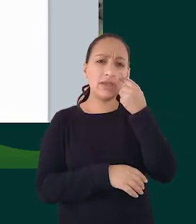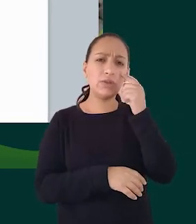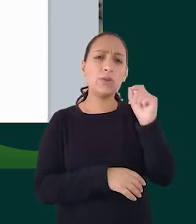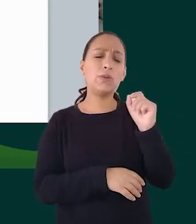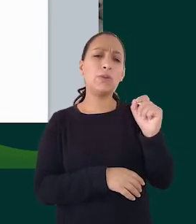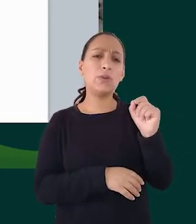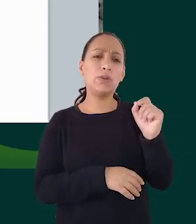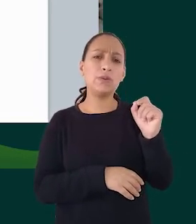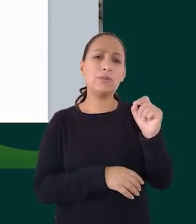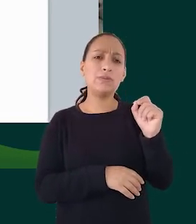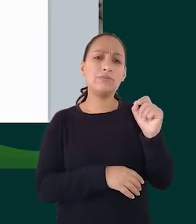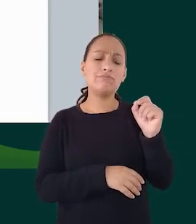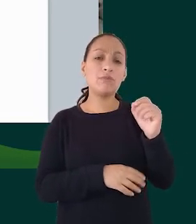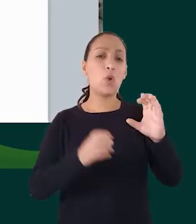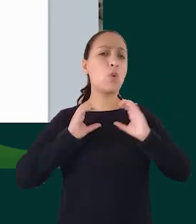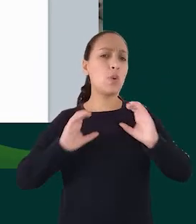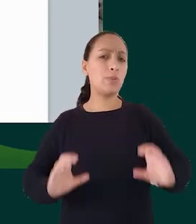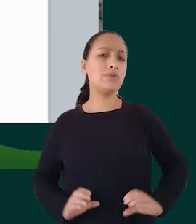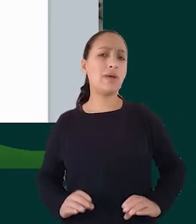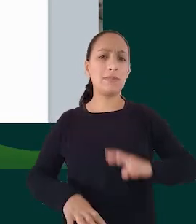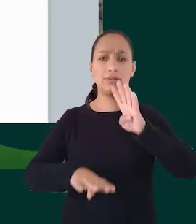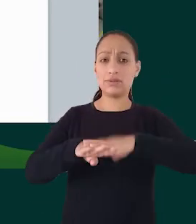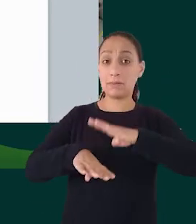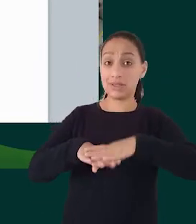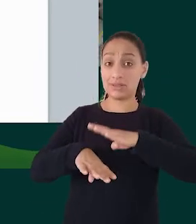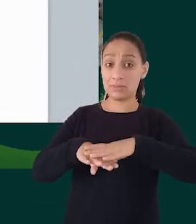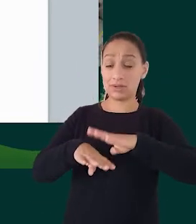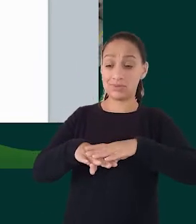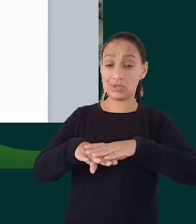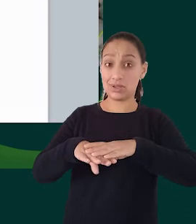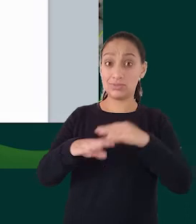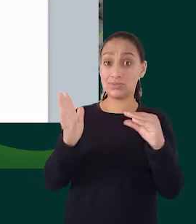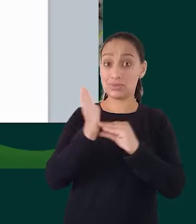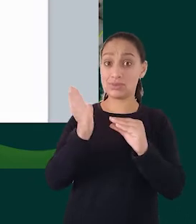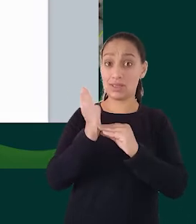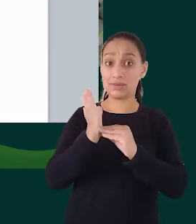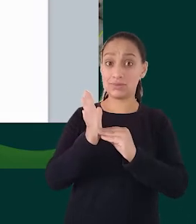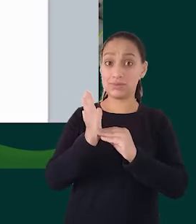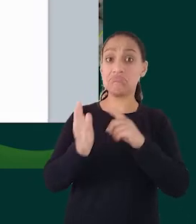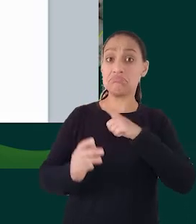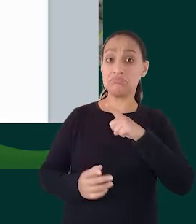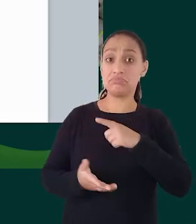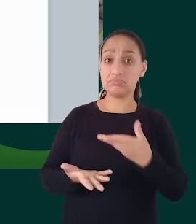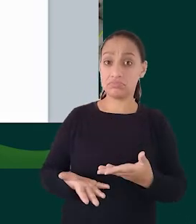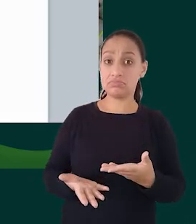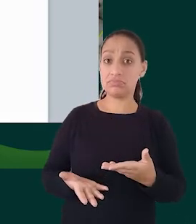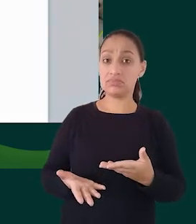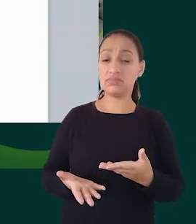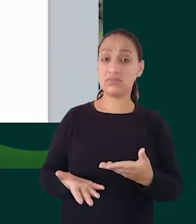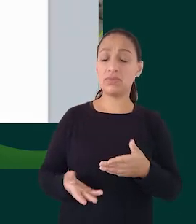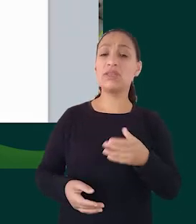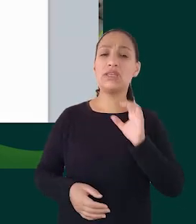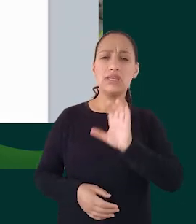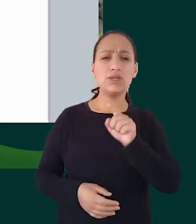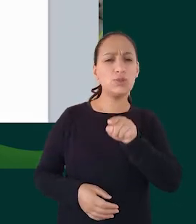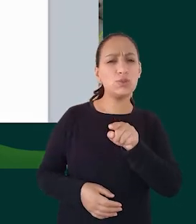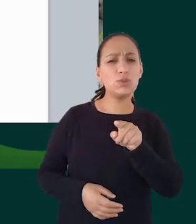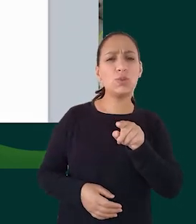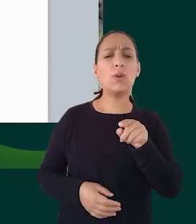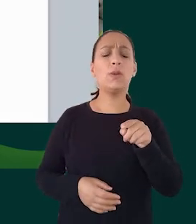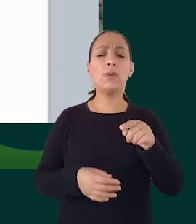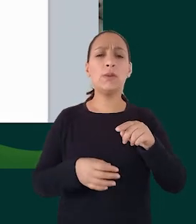de um comportamento matemático dos meus dados. Isso aqui é muito